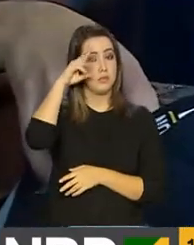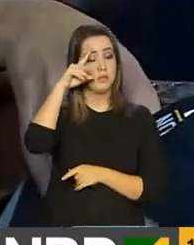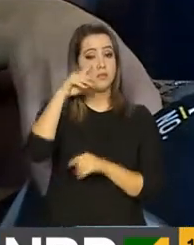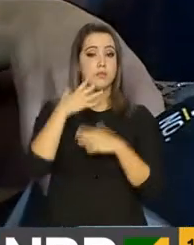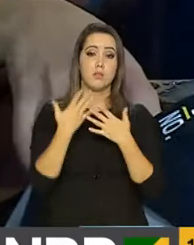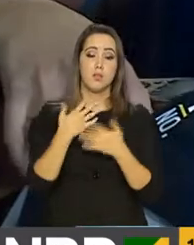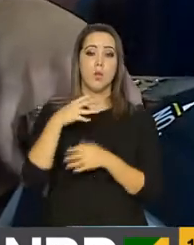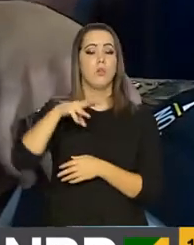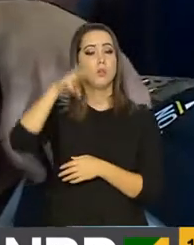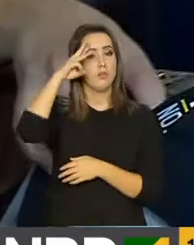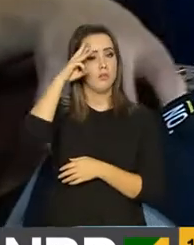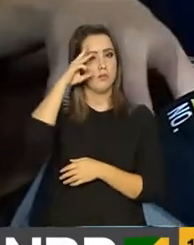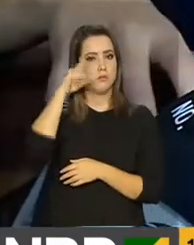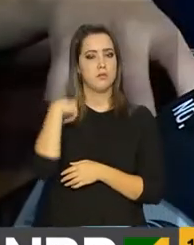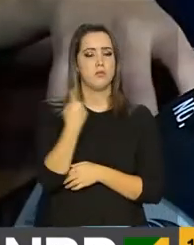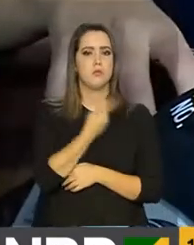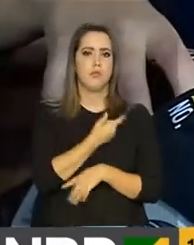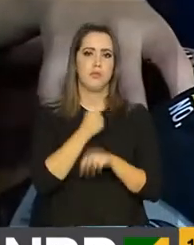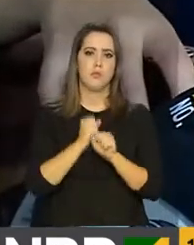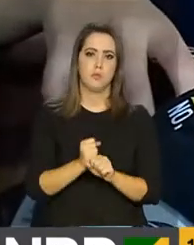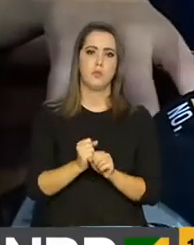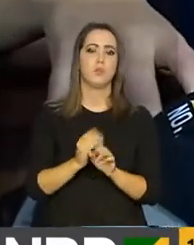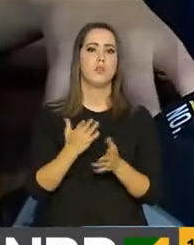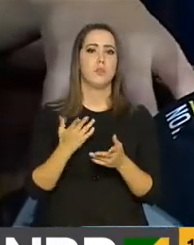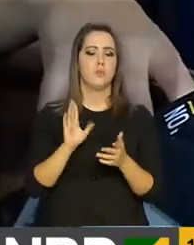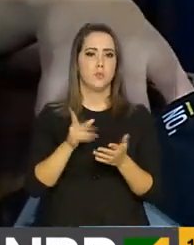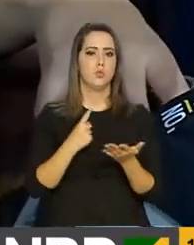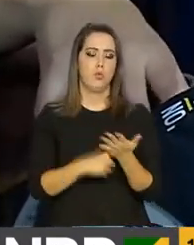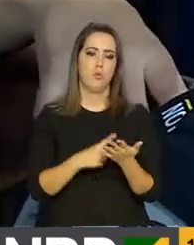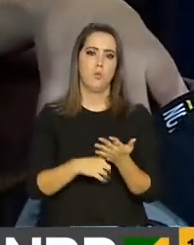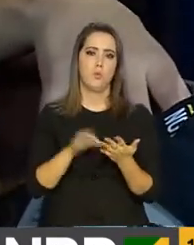na terça-feira nós conseguimos fechar. Primeiro,